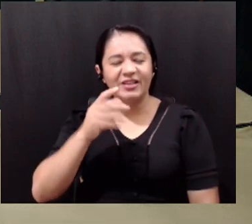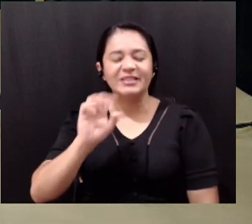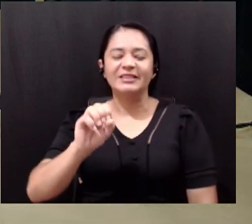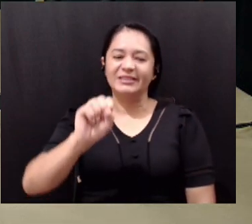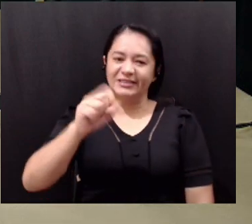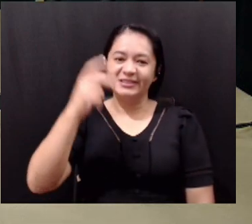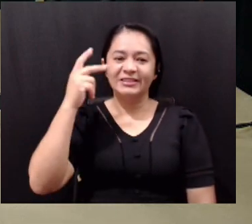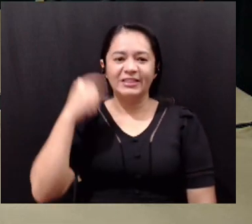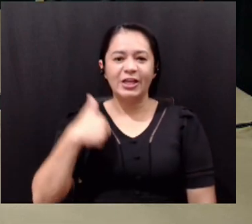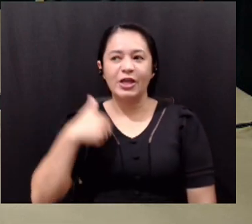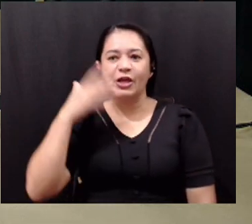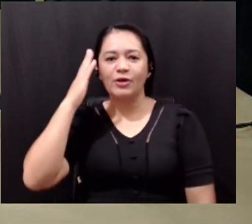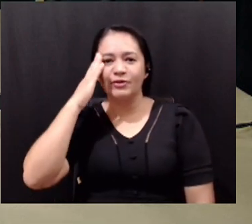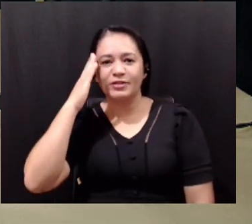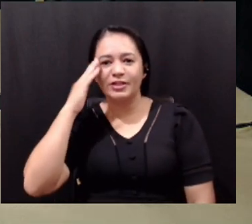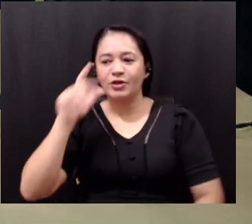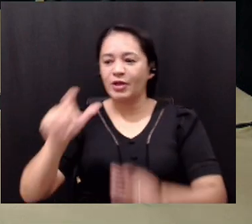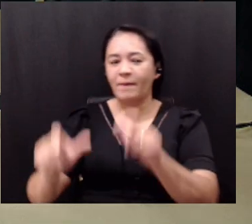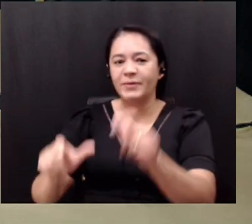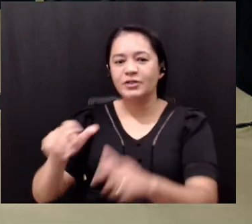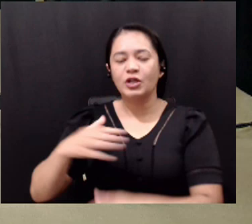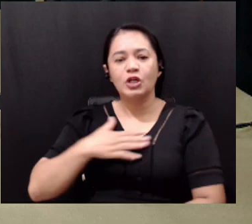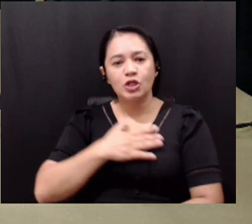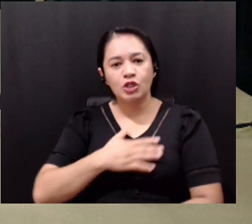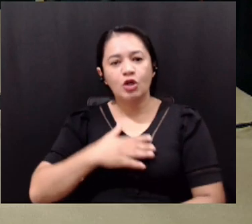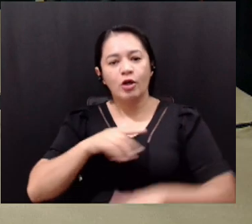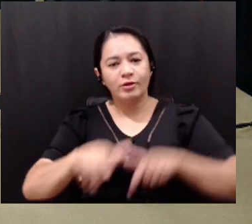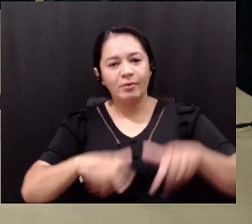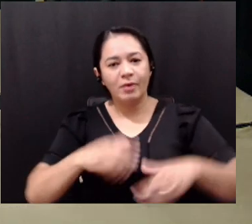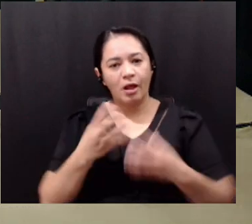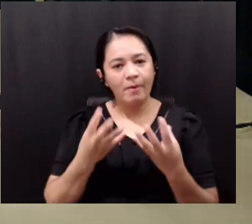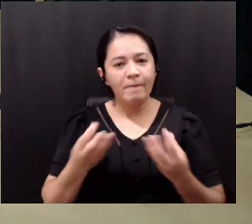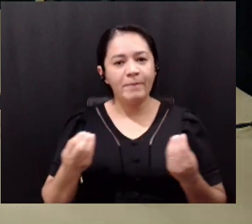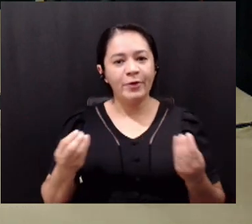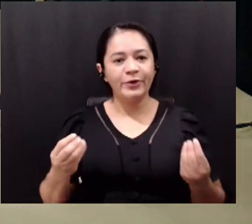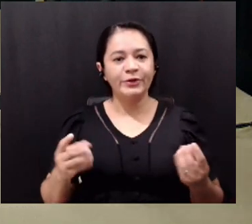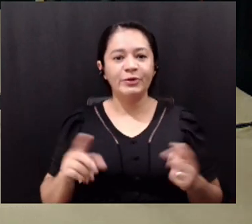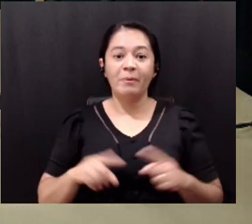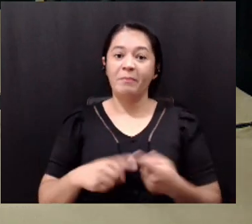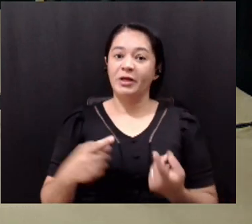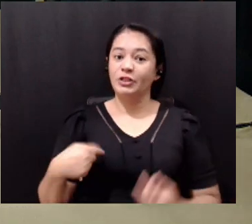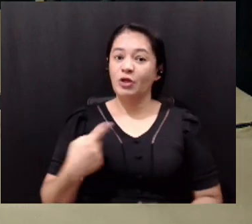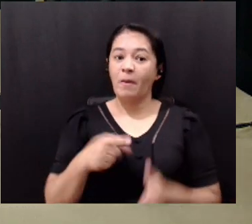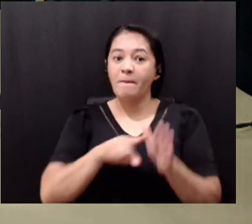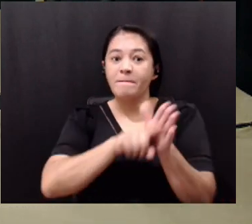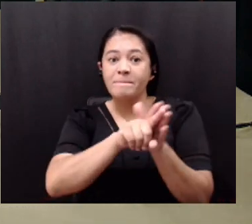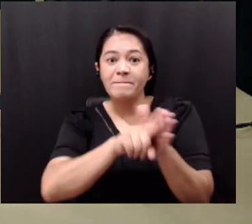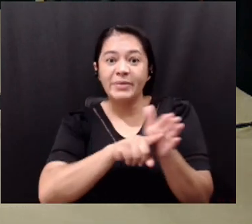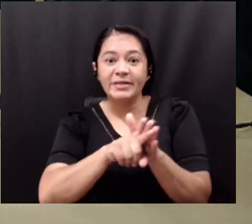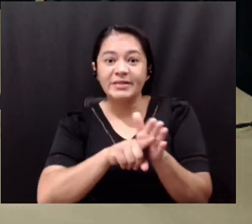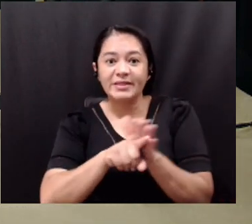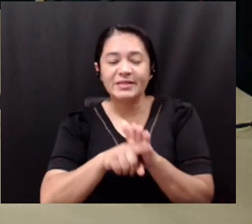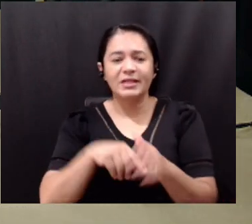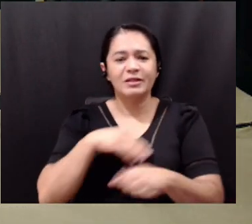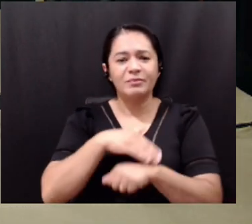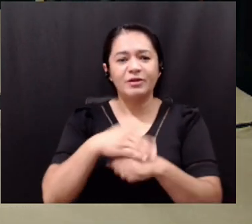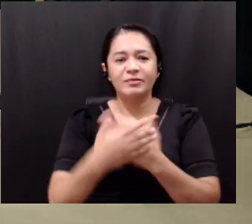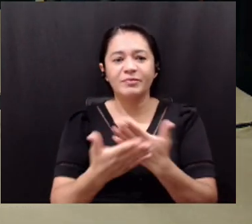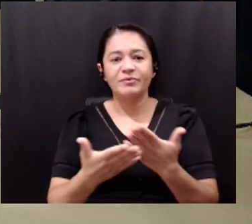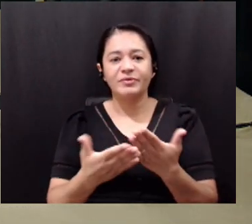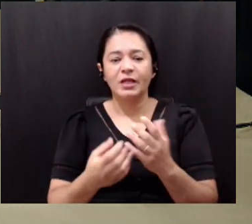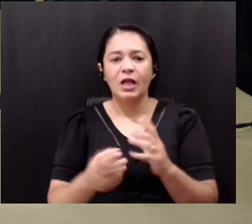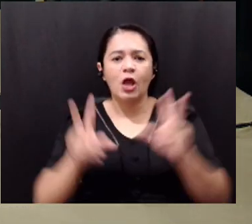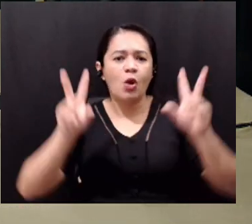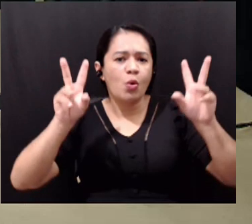de pessoas que gostam de trabalhar demais, né? E aí, a gente pesquisando para poder conversar com vocês, surgiu essa questão da